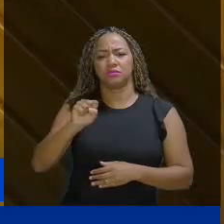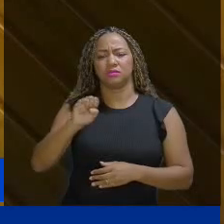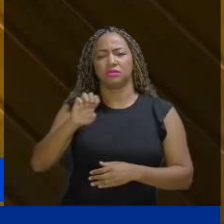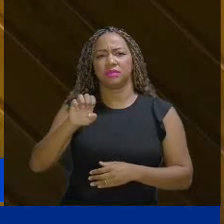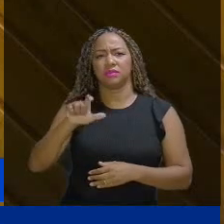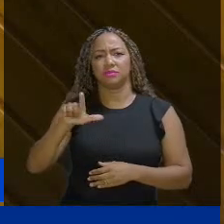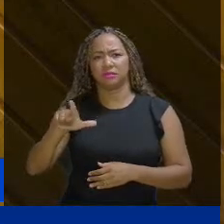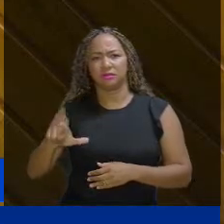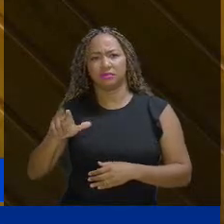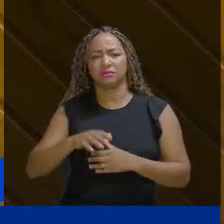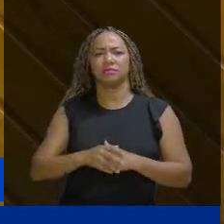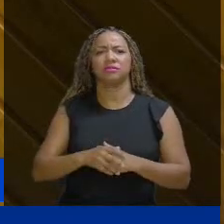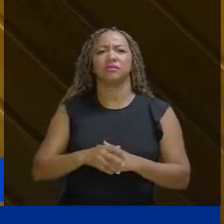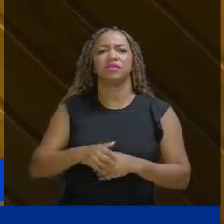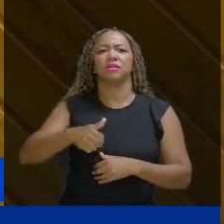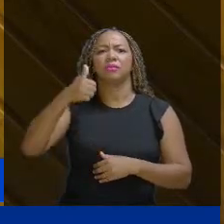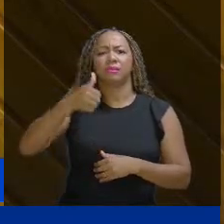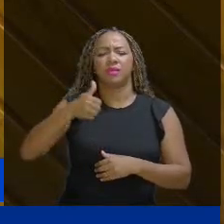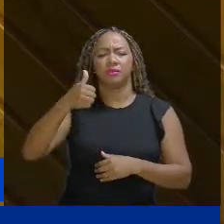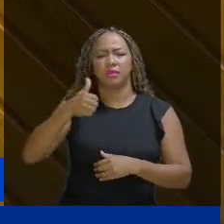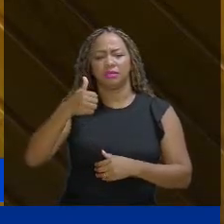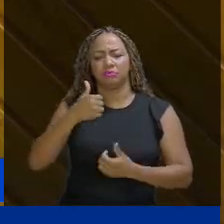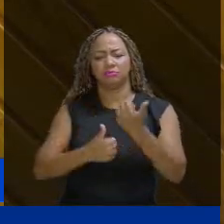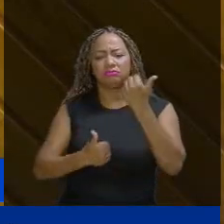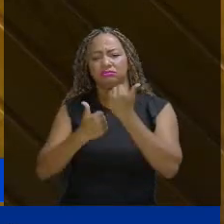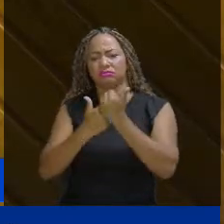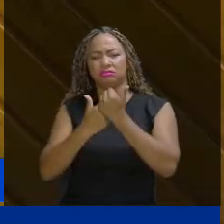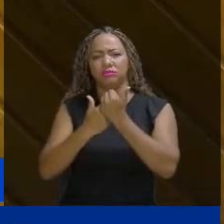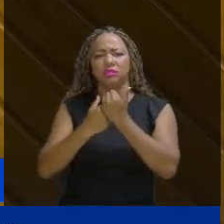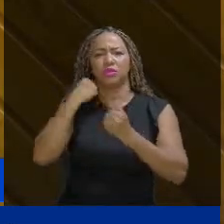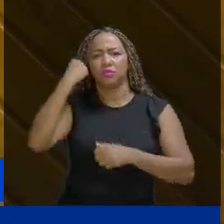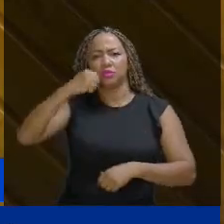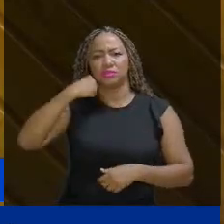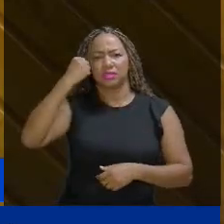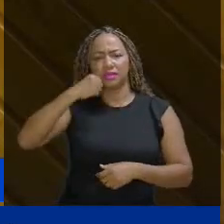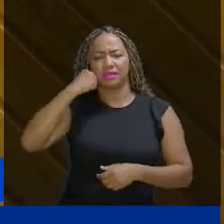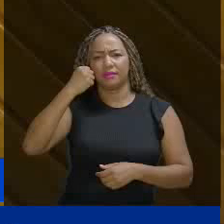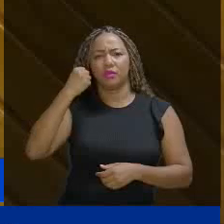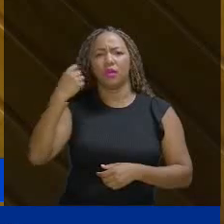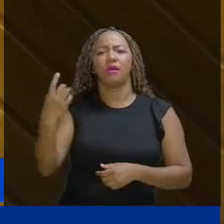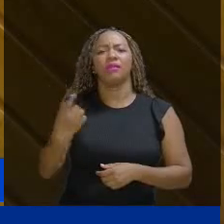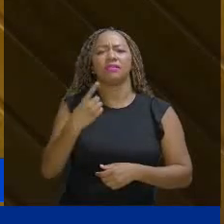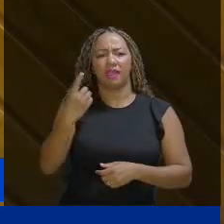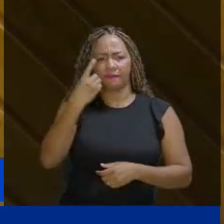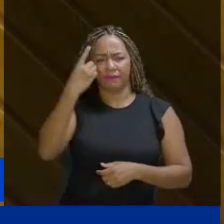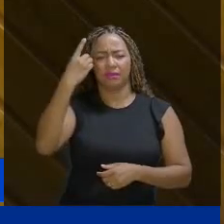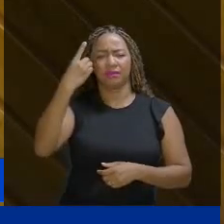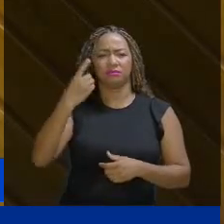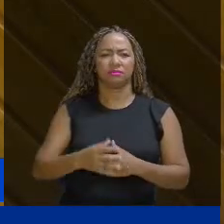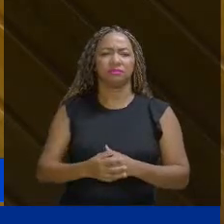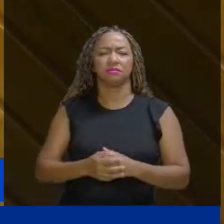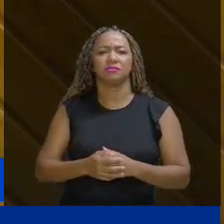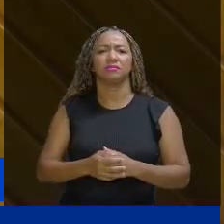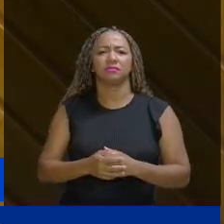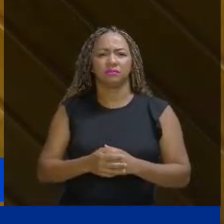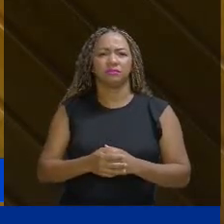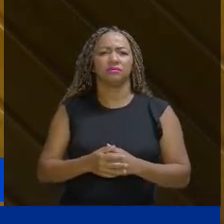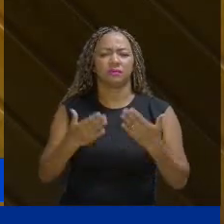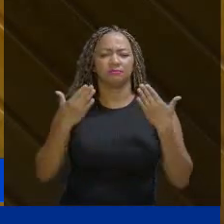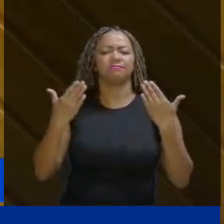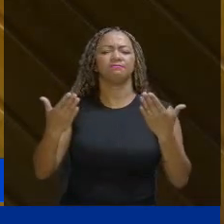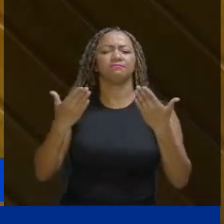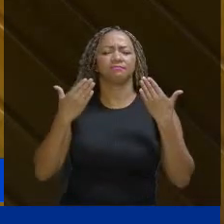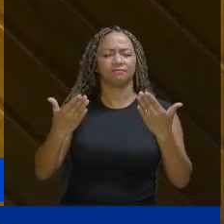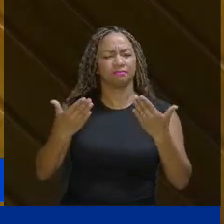Alcolumbre, primeiro suplente do senador Davi Alcolumbre. Nos processos do Senado em que Vossa Excelência deu por suspeito em todos, ele era o